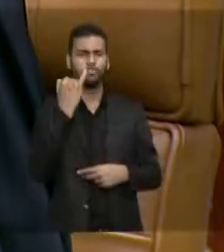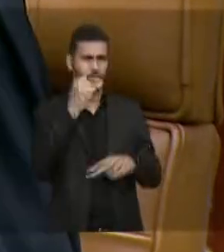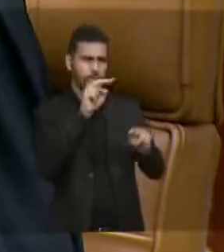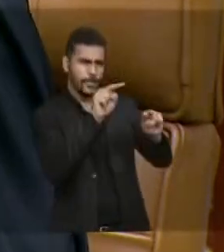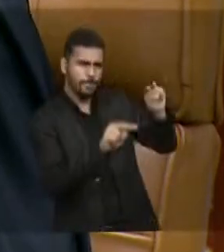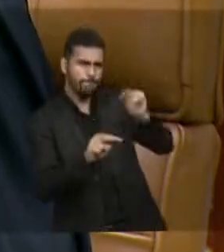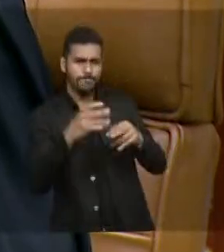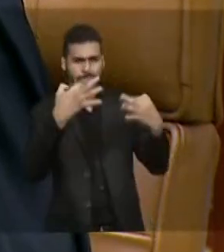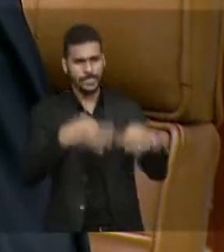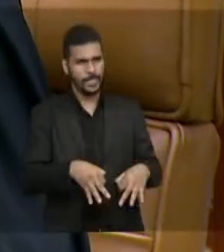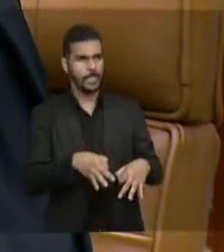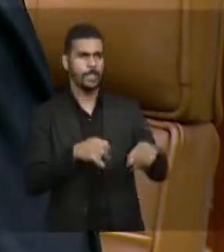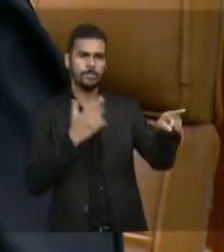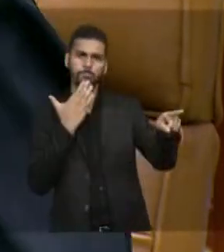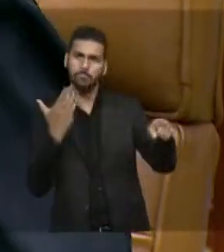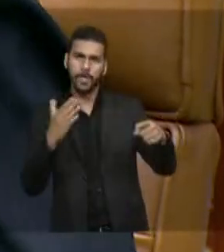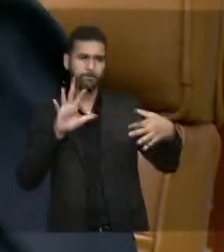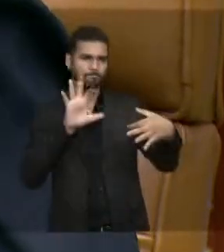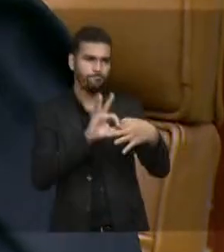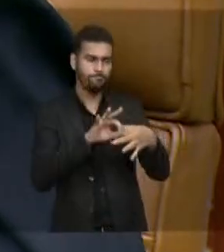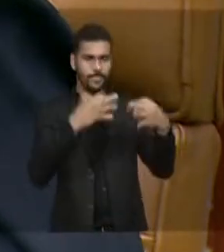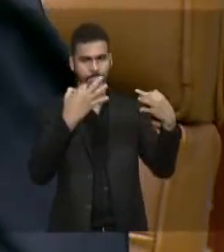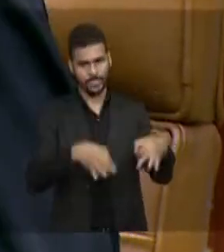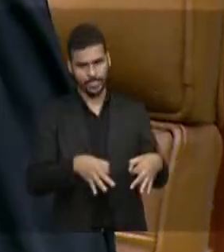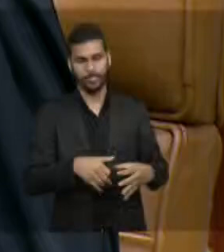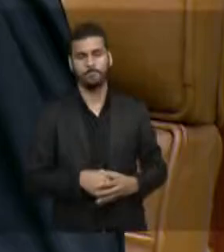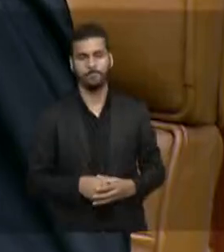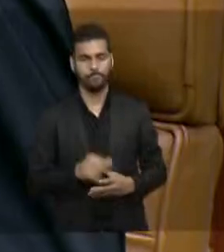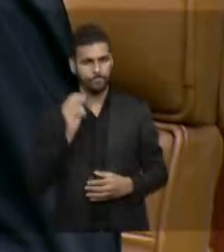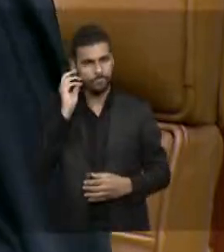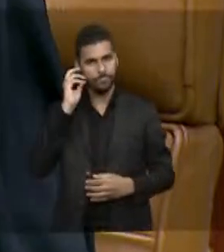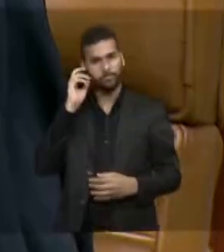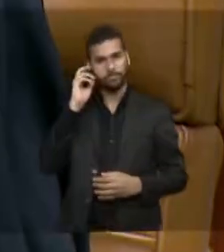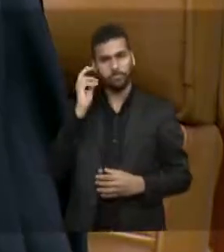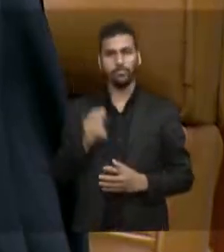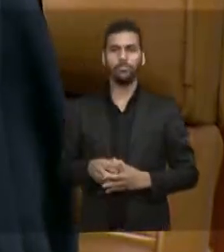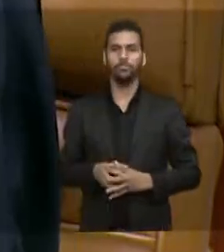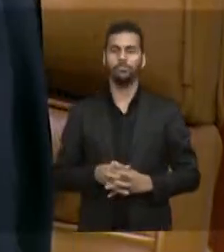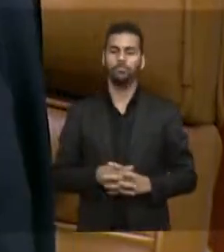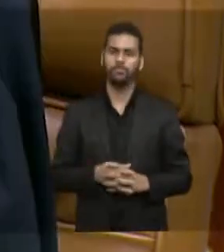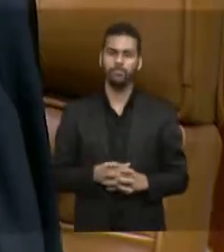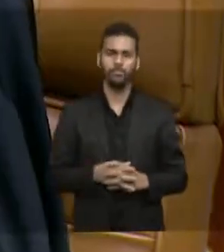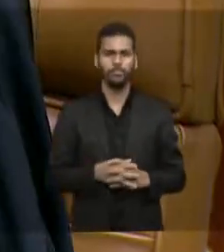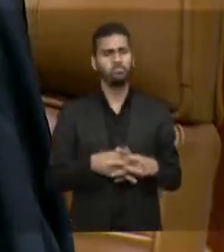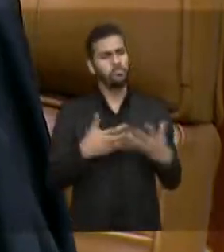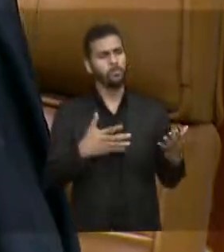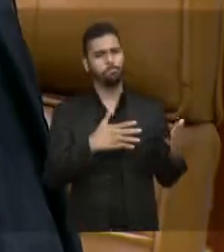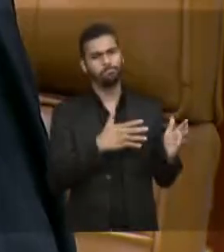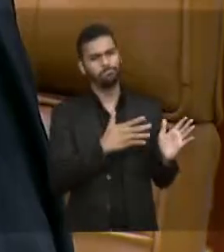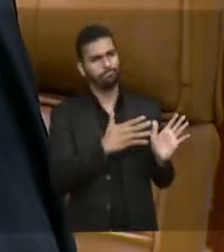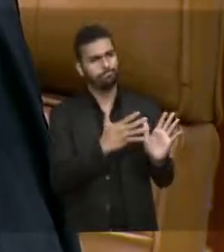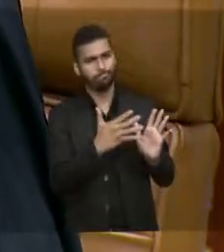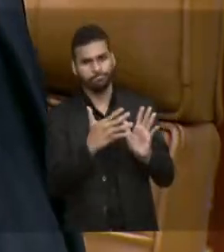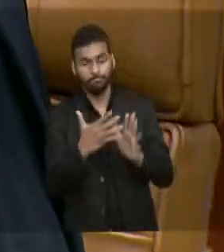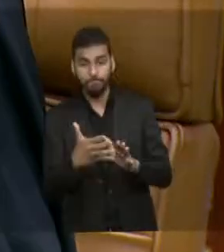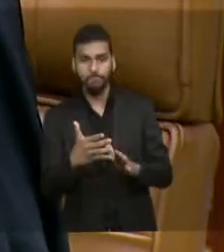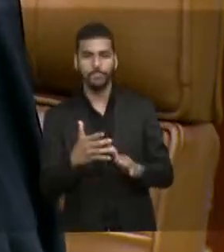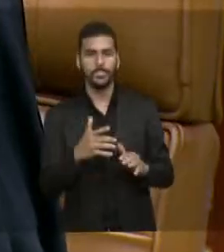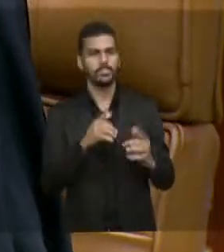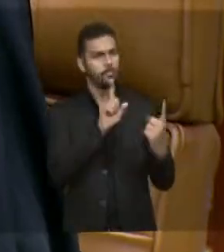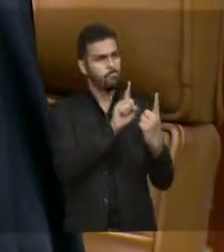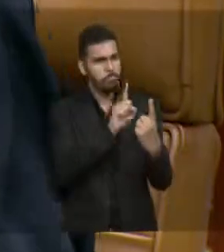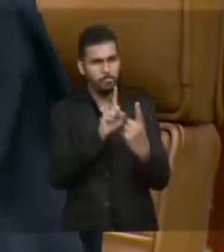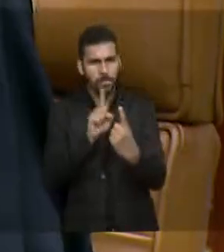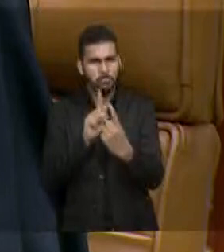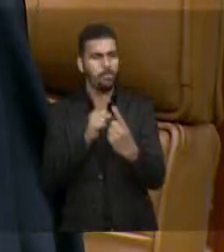na atividade jurisdicional Exatamente é por isso a partir Como eu disse das audiência de